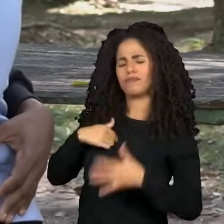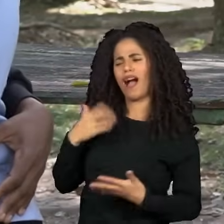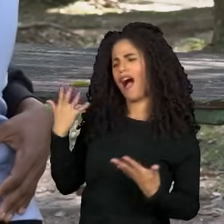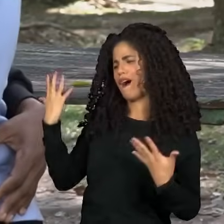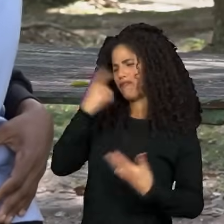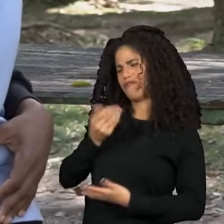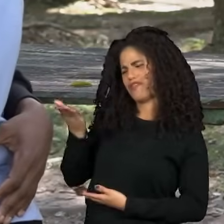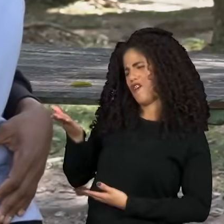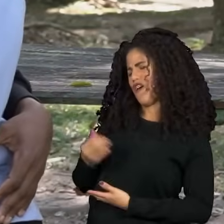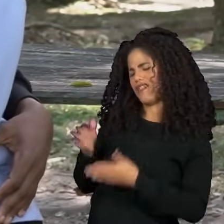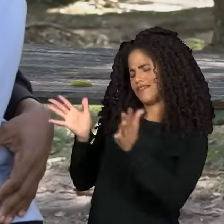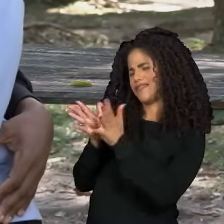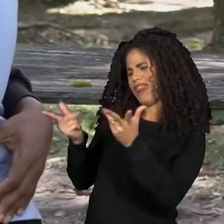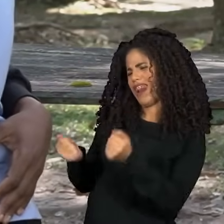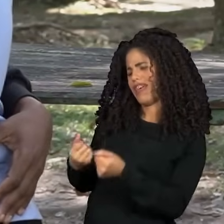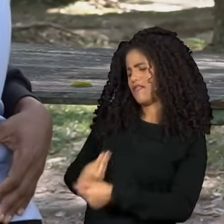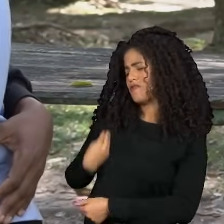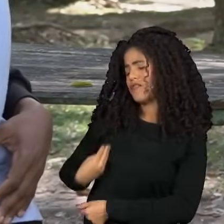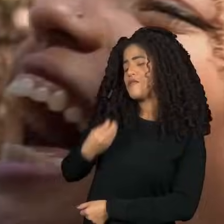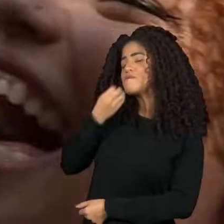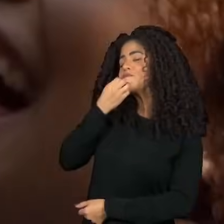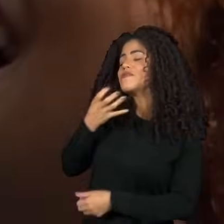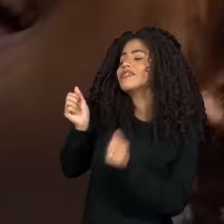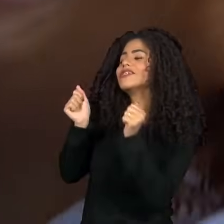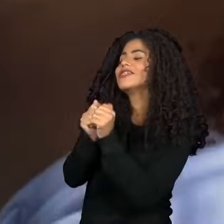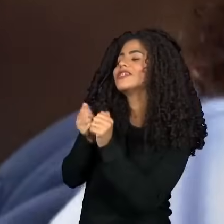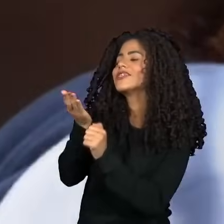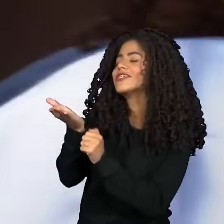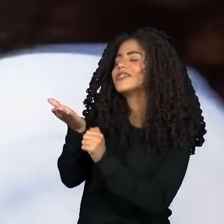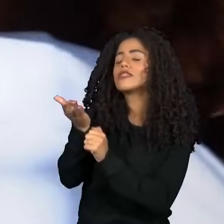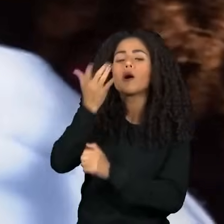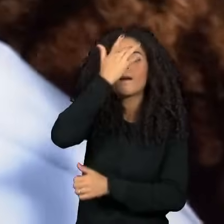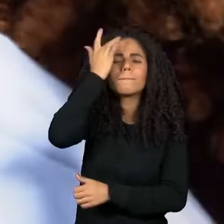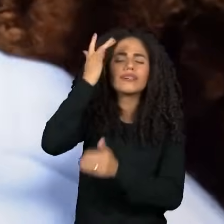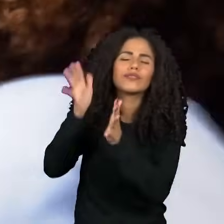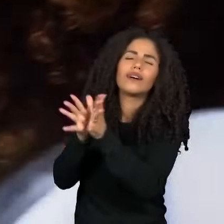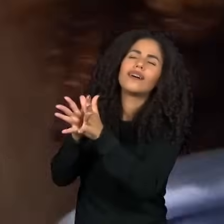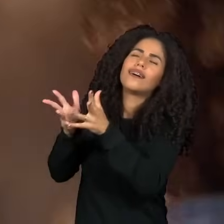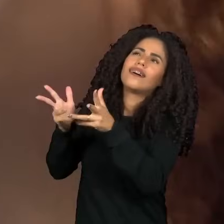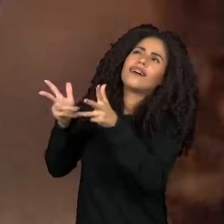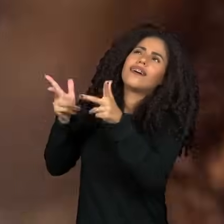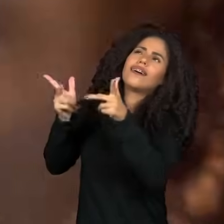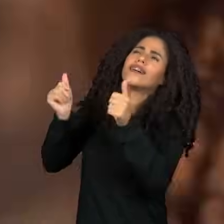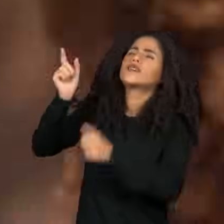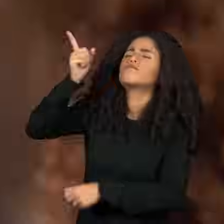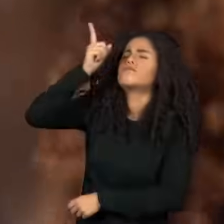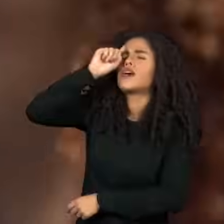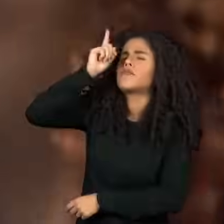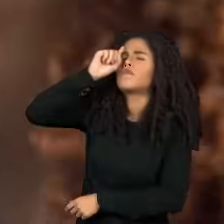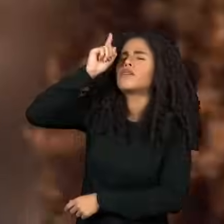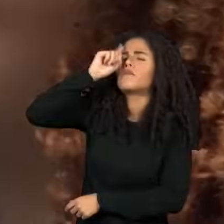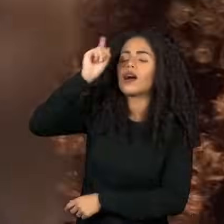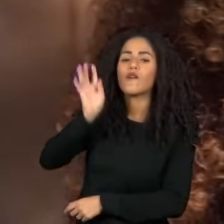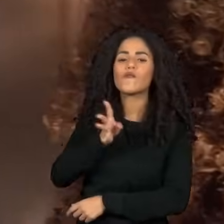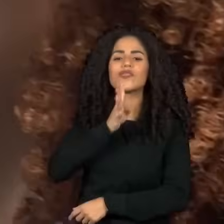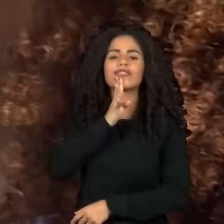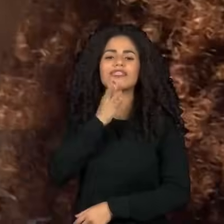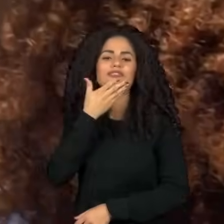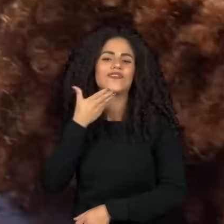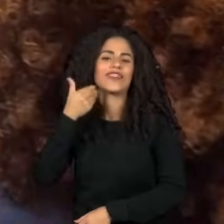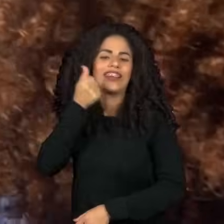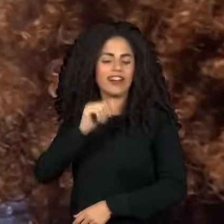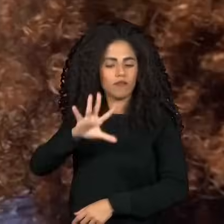maravilhosa, a comida dela é muito boa, é uma pessoa incrível, Cada dia mais a gente está se conhecendo, a gente está se